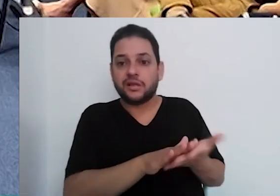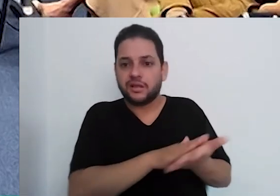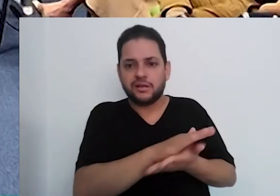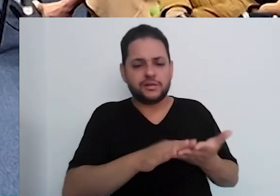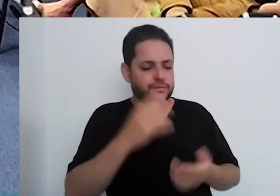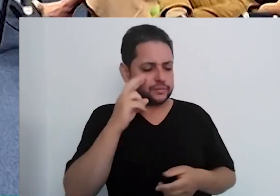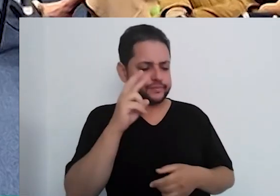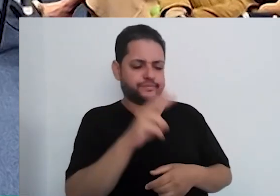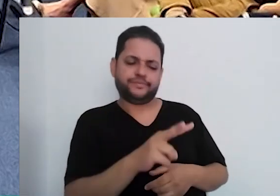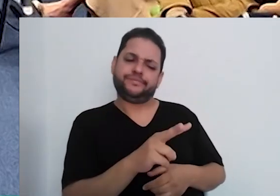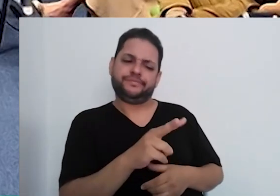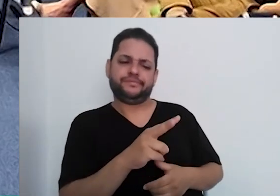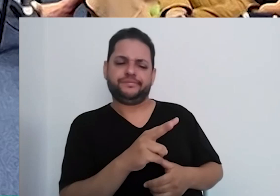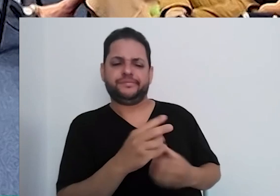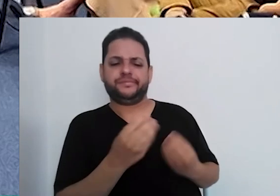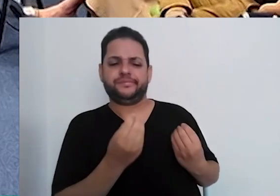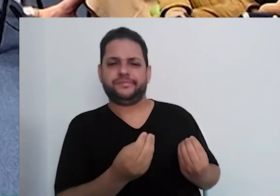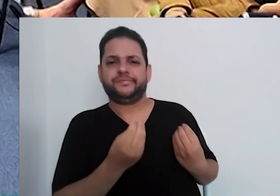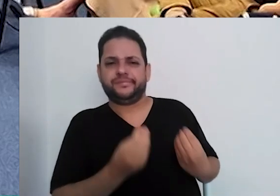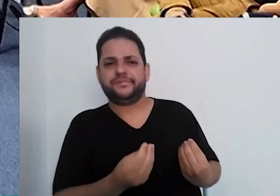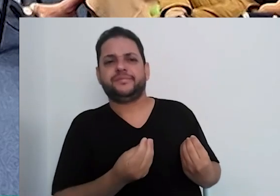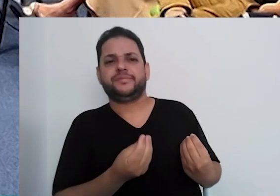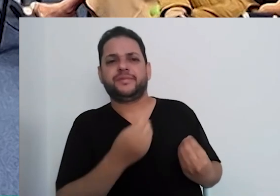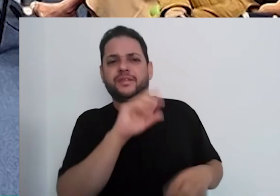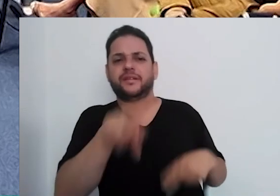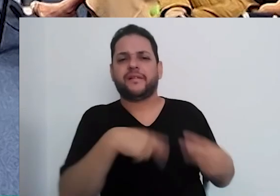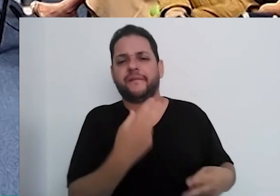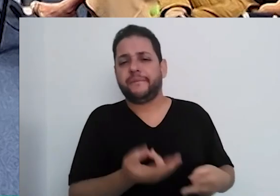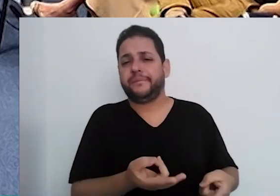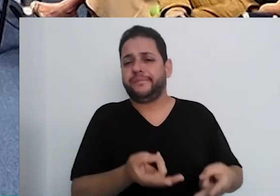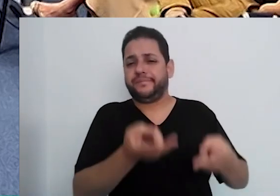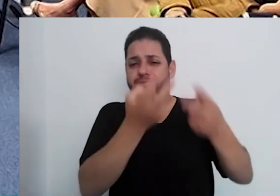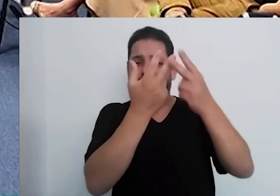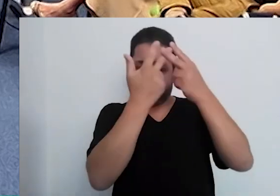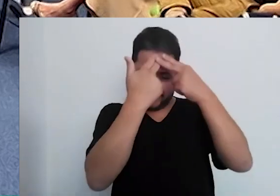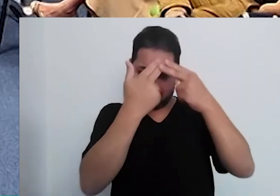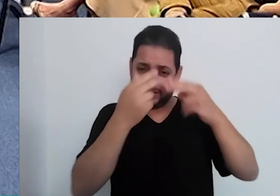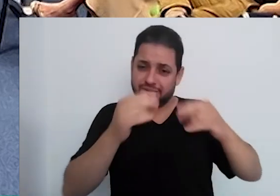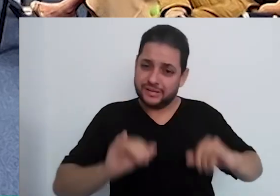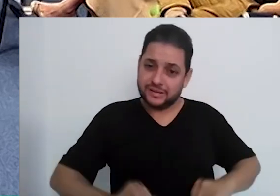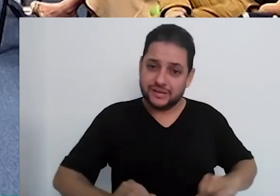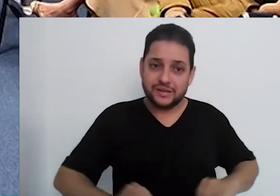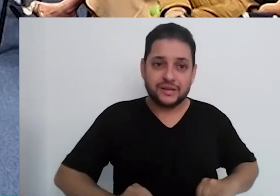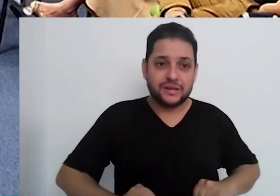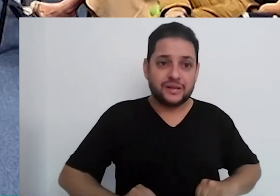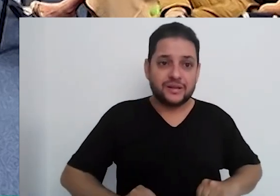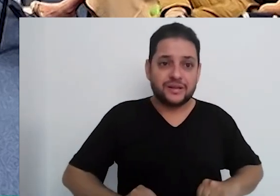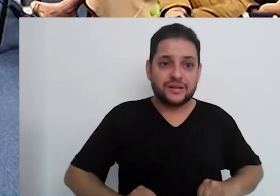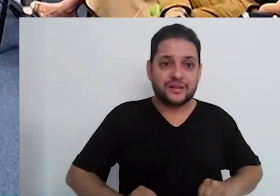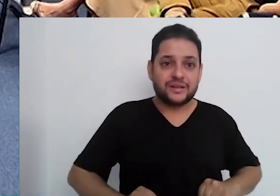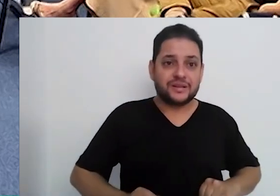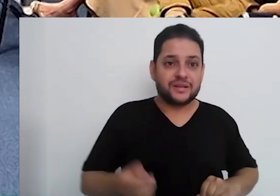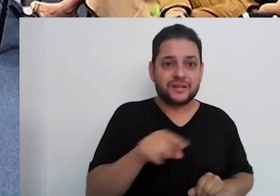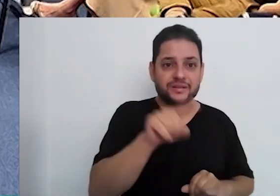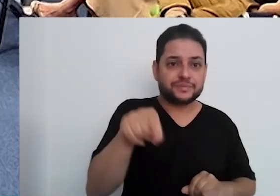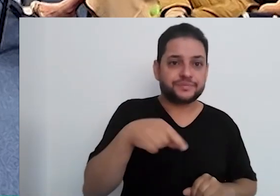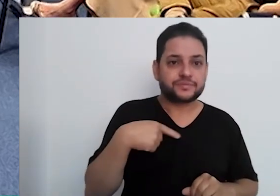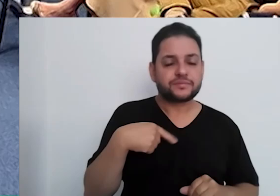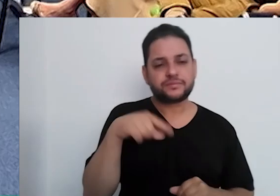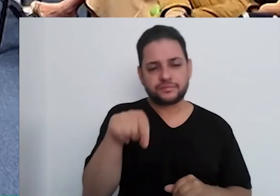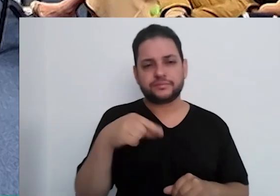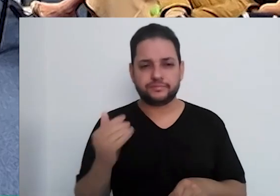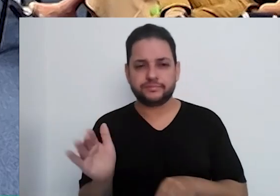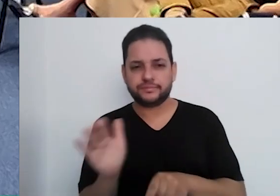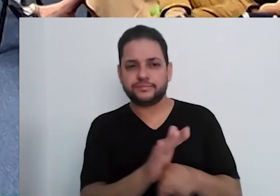maneira então você vai e aí é retra umati Enfim vocês sabem como é que é eu acho que poderia te ajudar aqui nessa eu